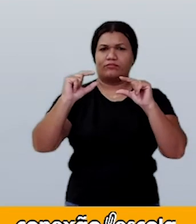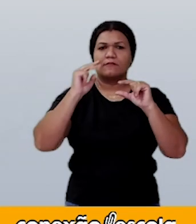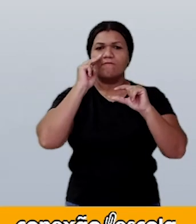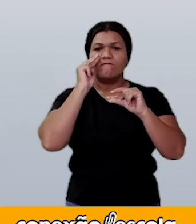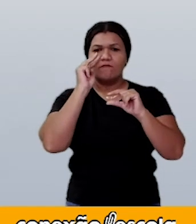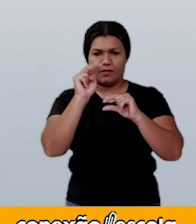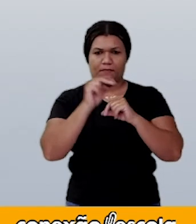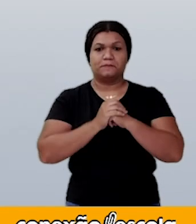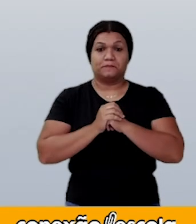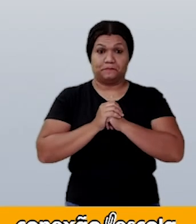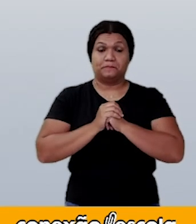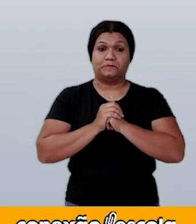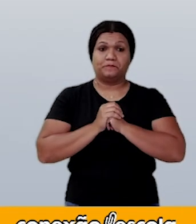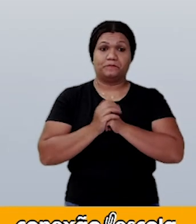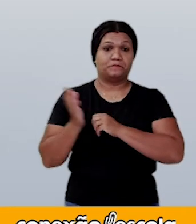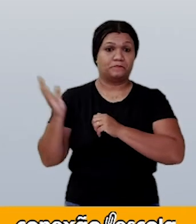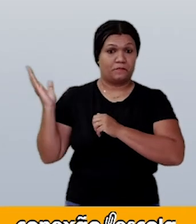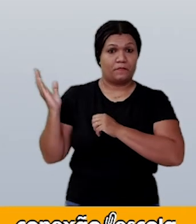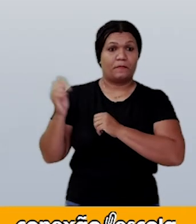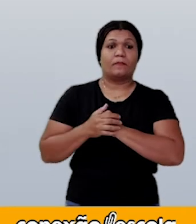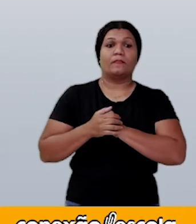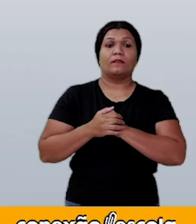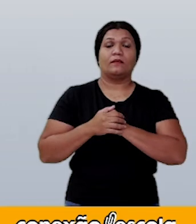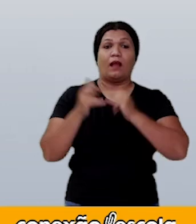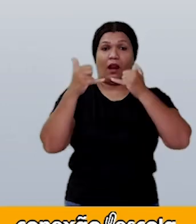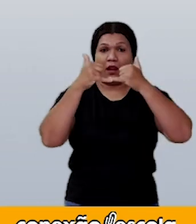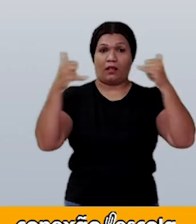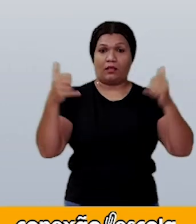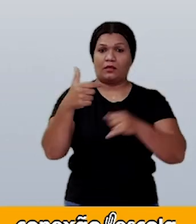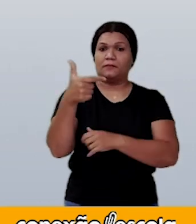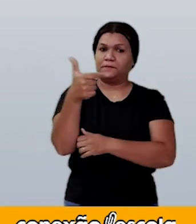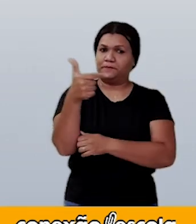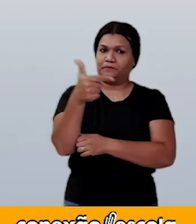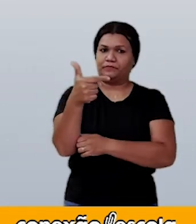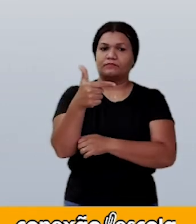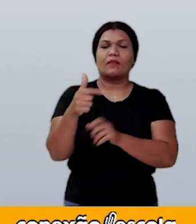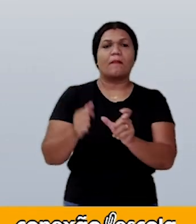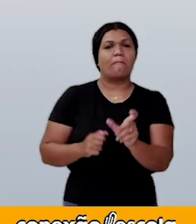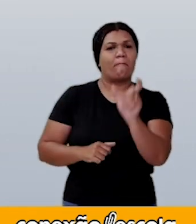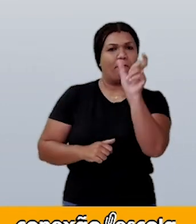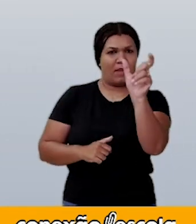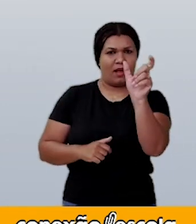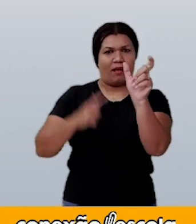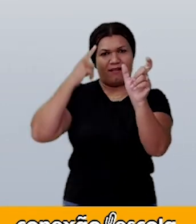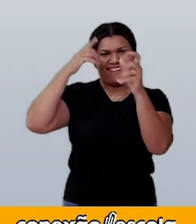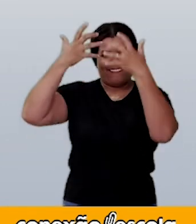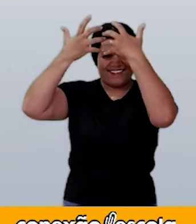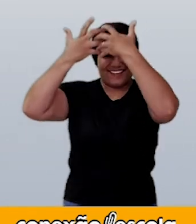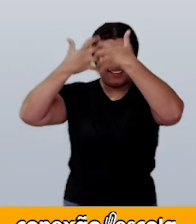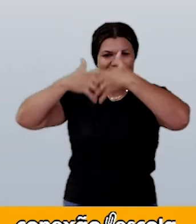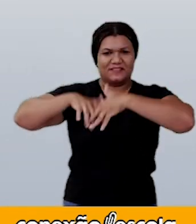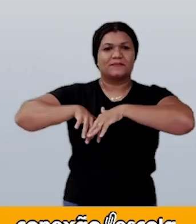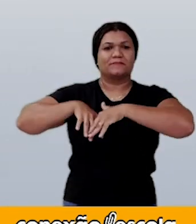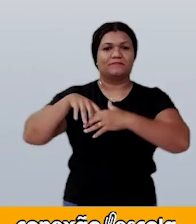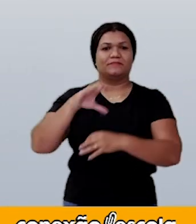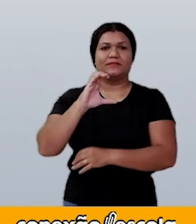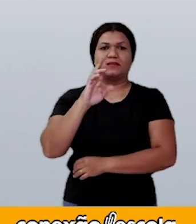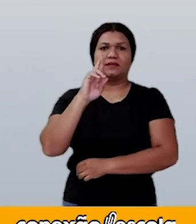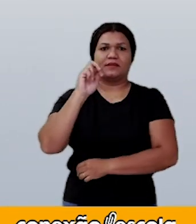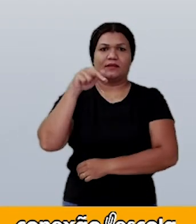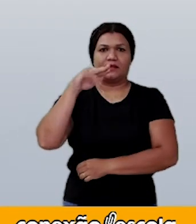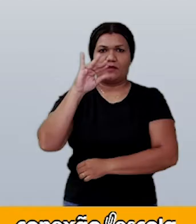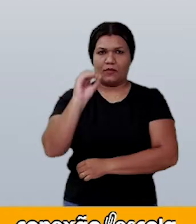aí. Na segunda linha, a palavra crânio, acompanhada do artigo,